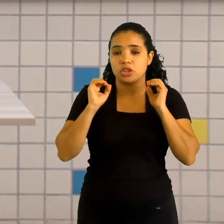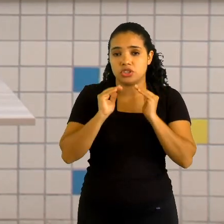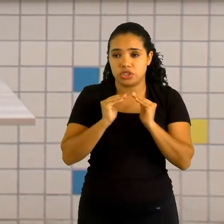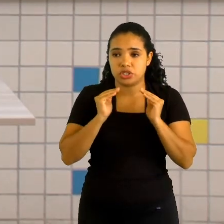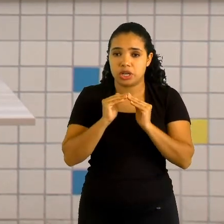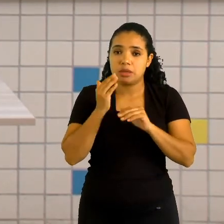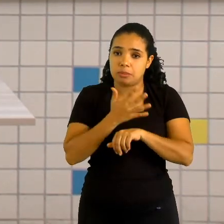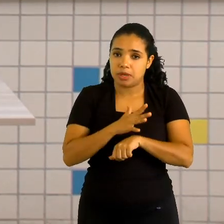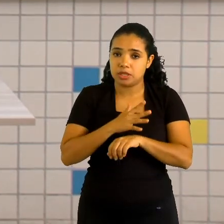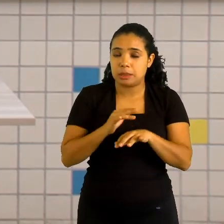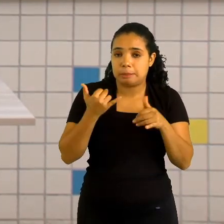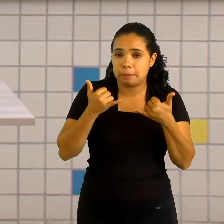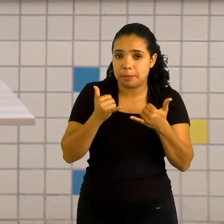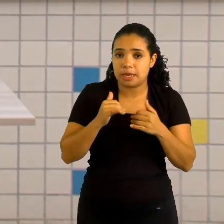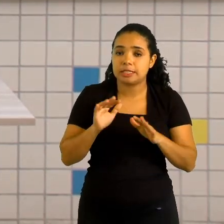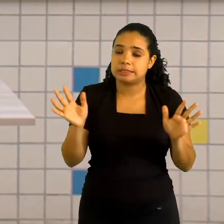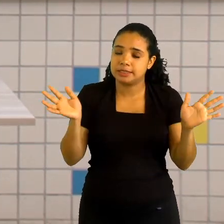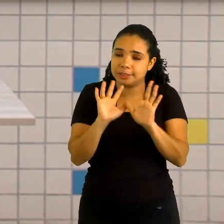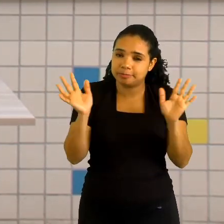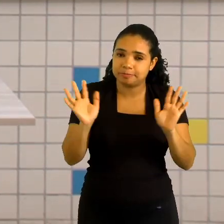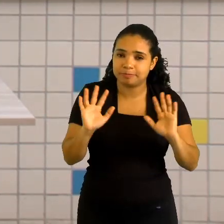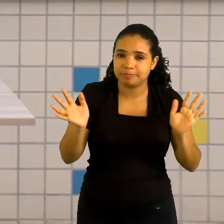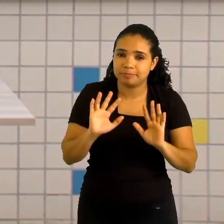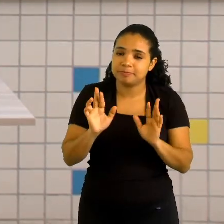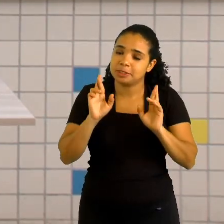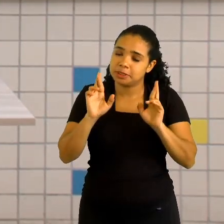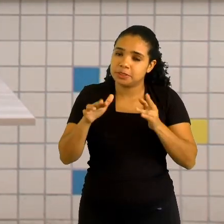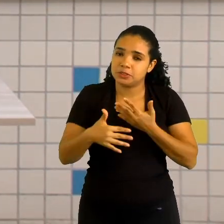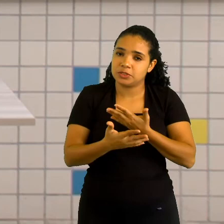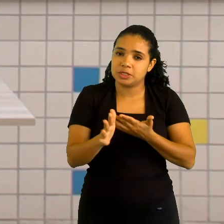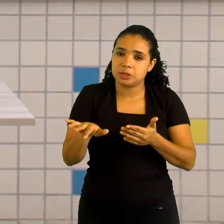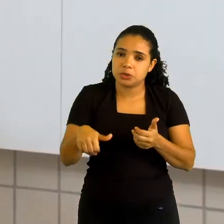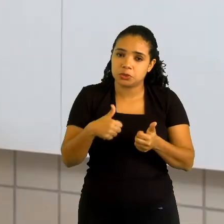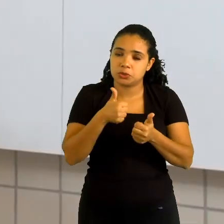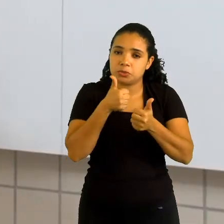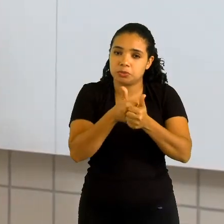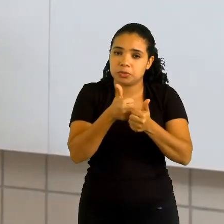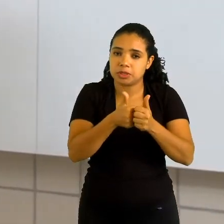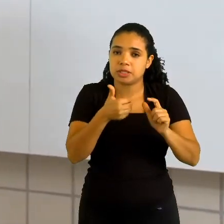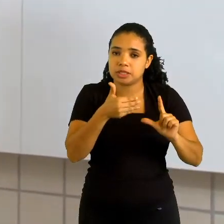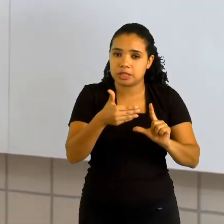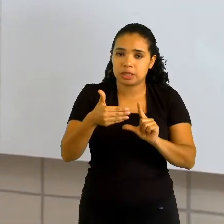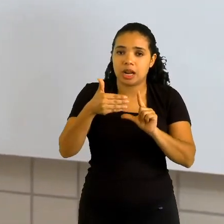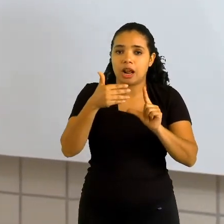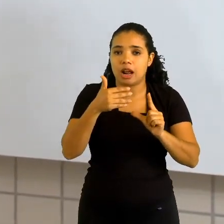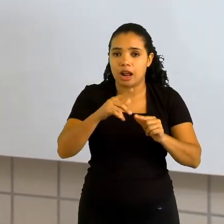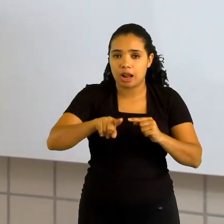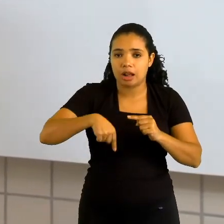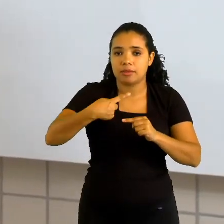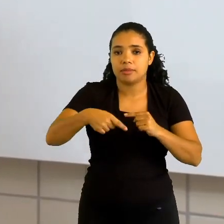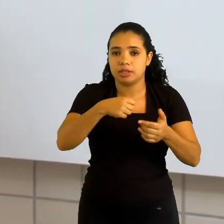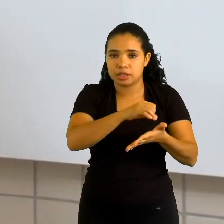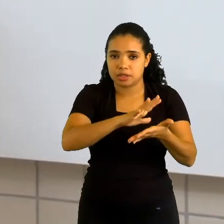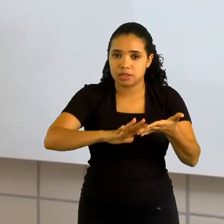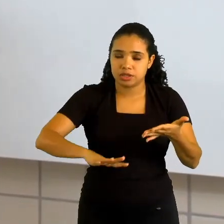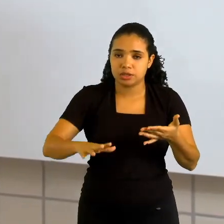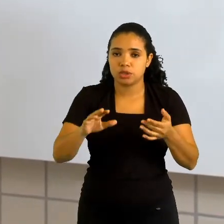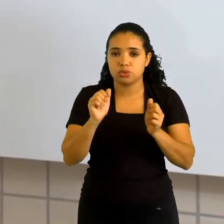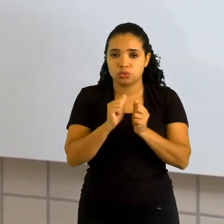beleza? Então, a gente se despede aqui e eu espero que vocês acompanhem a próxima atividade com os outros